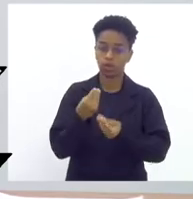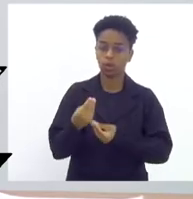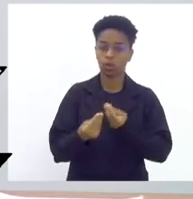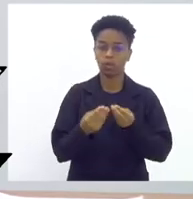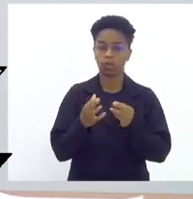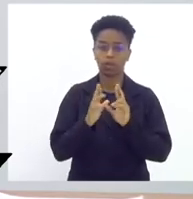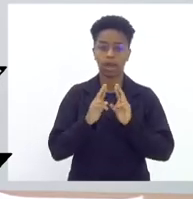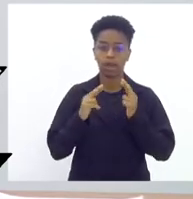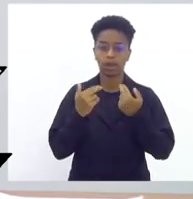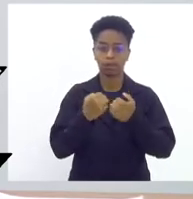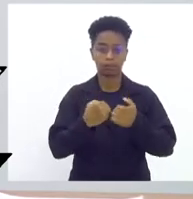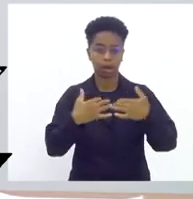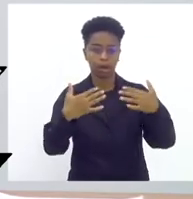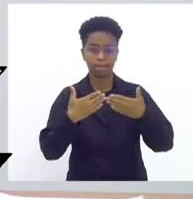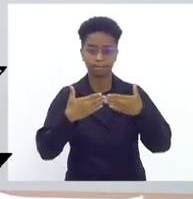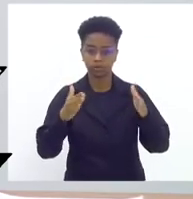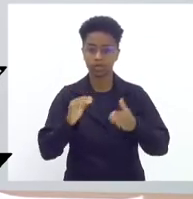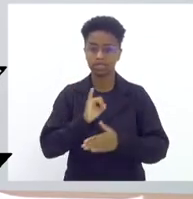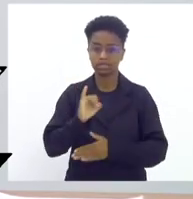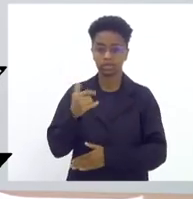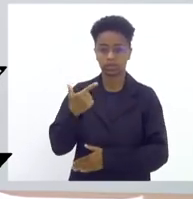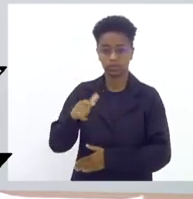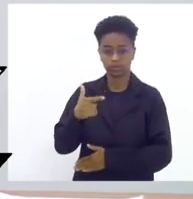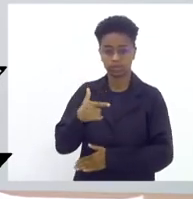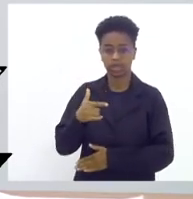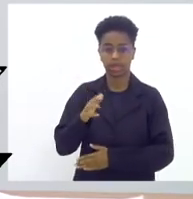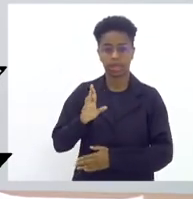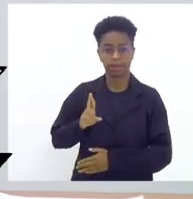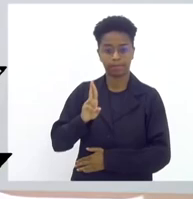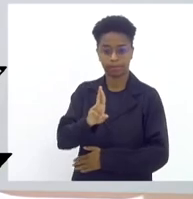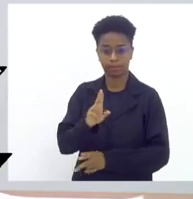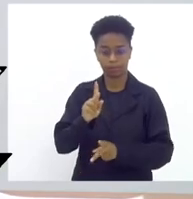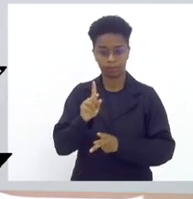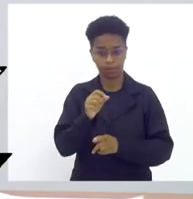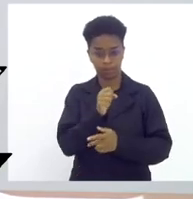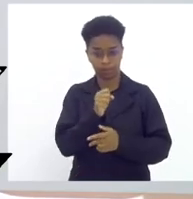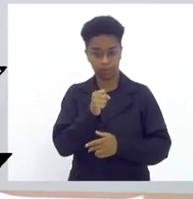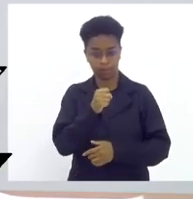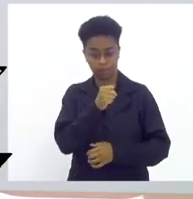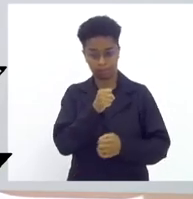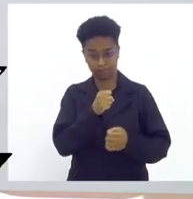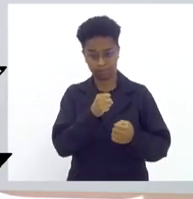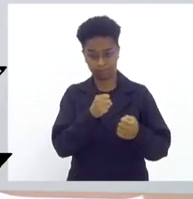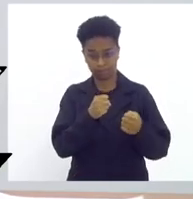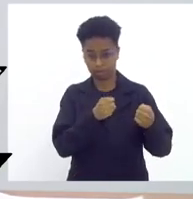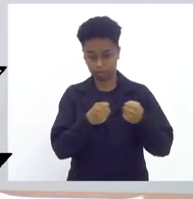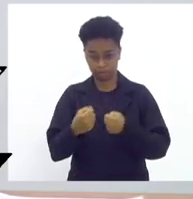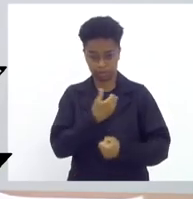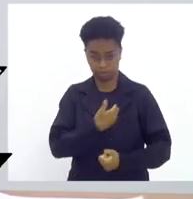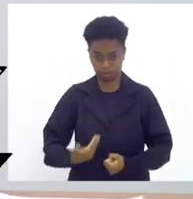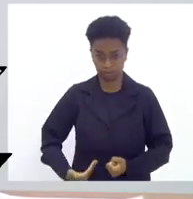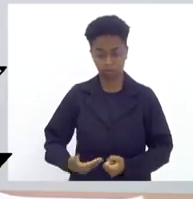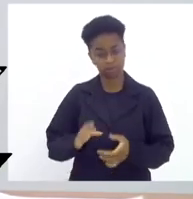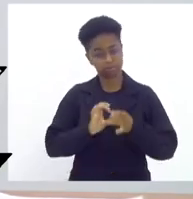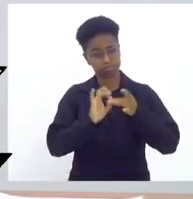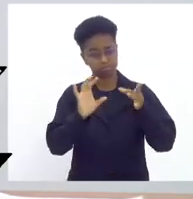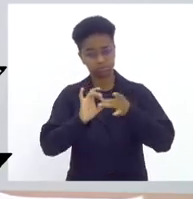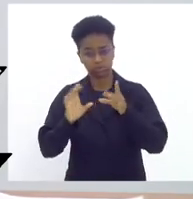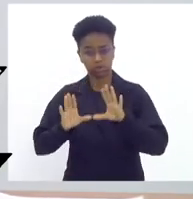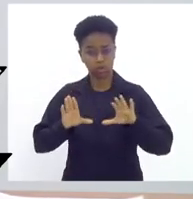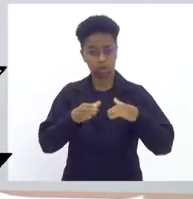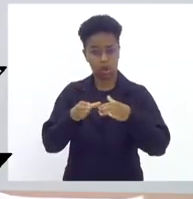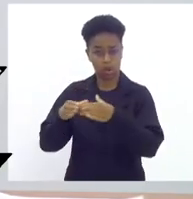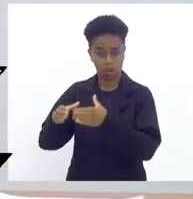com representações amplas do poder público dando fala também a todas as comunidades então garantir as